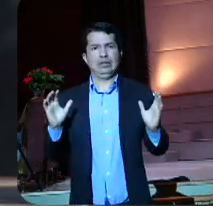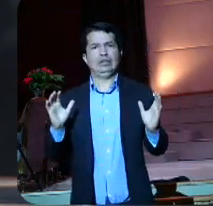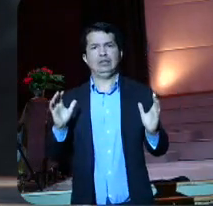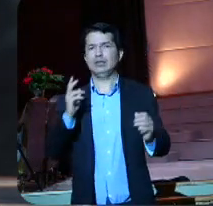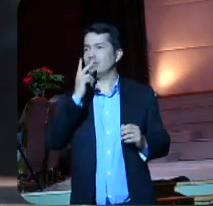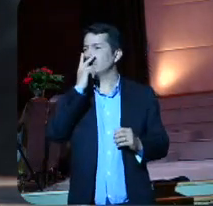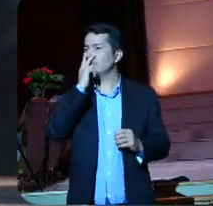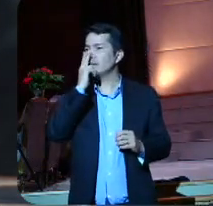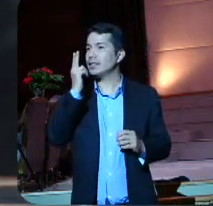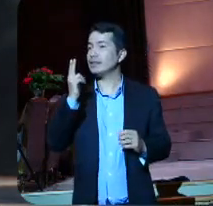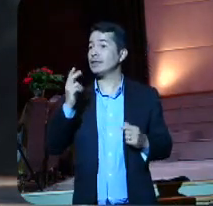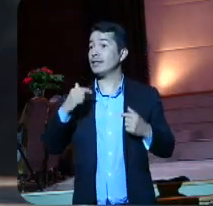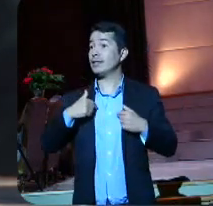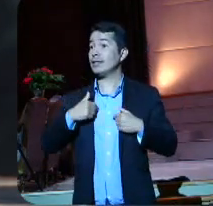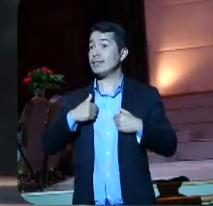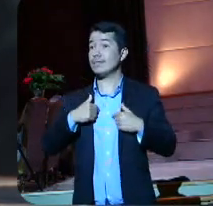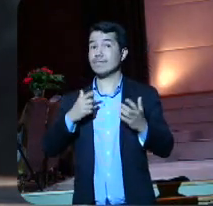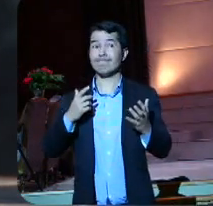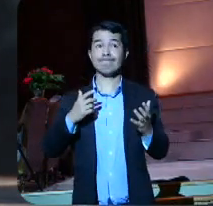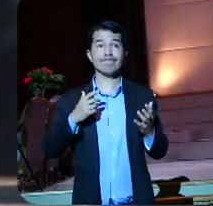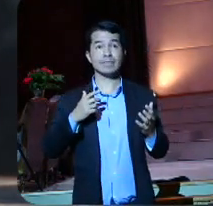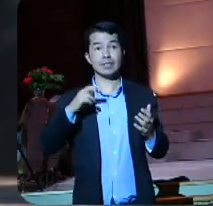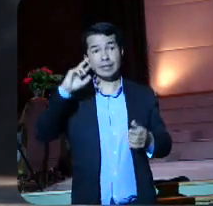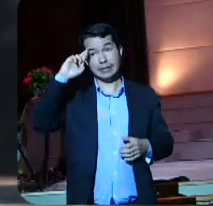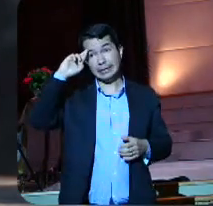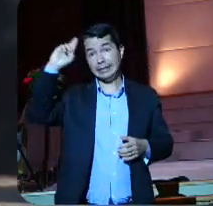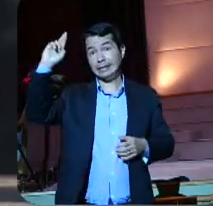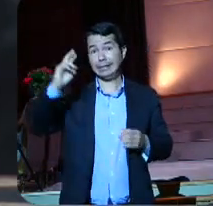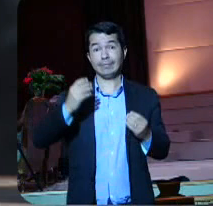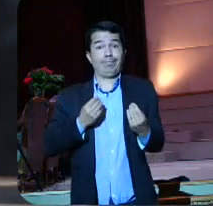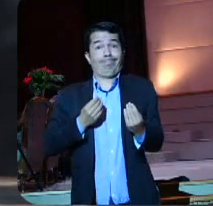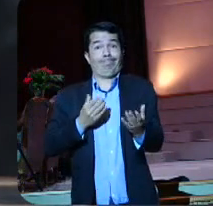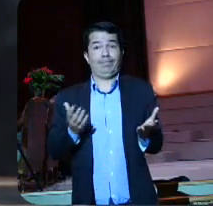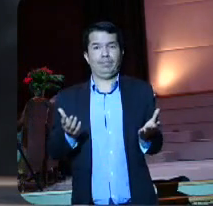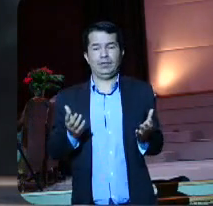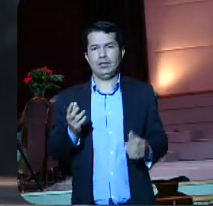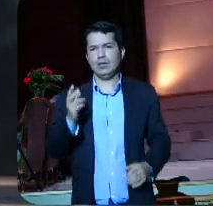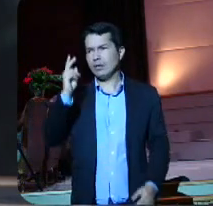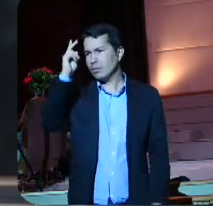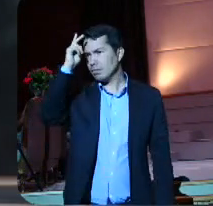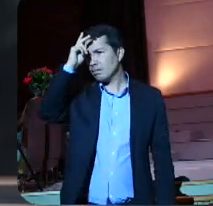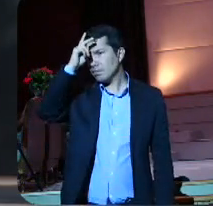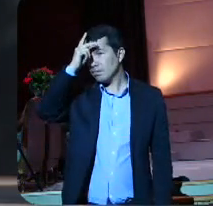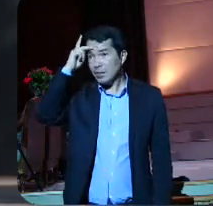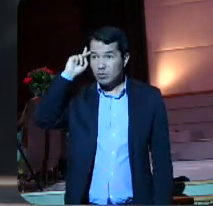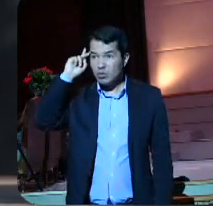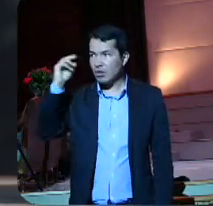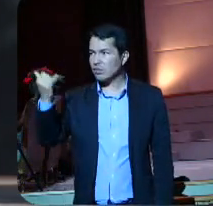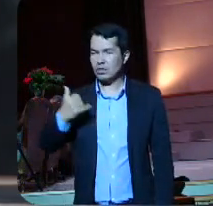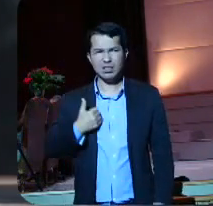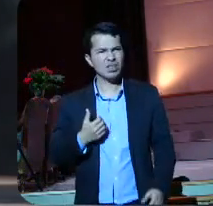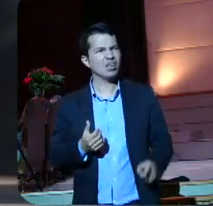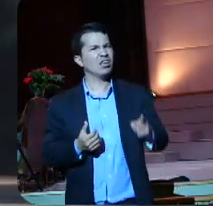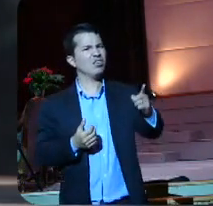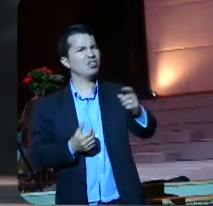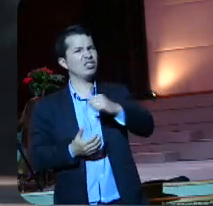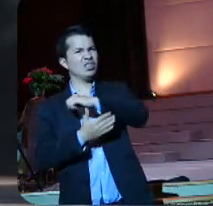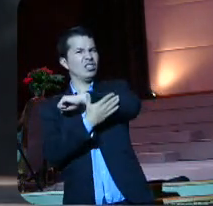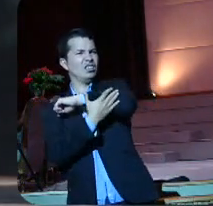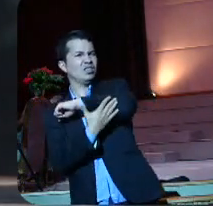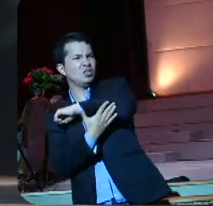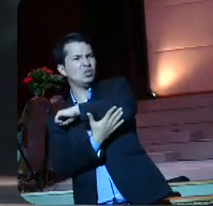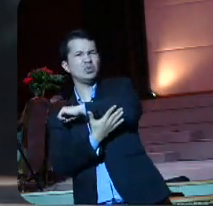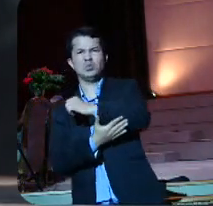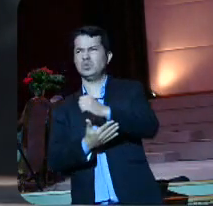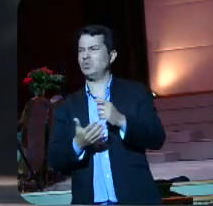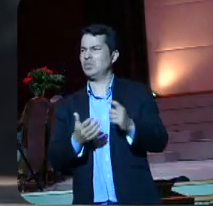colocado em jogo, meu ministério e tudo mais. As pessoas diziam, né, que eu tinha ciúme daquele